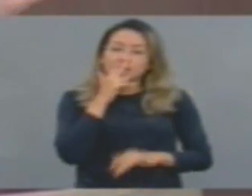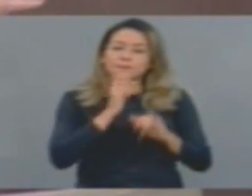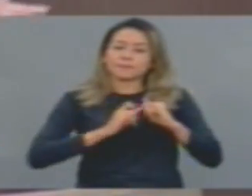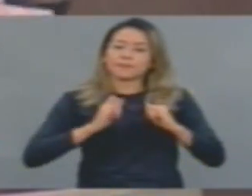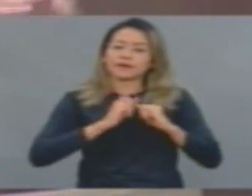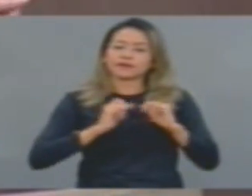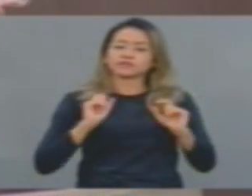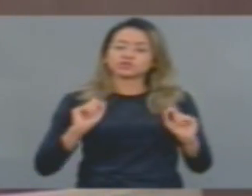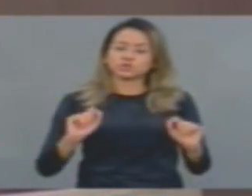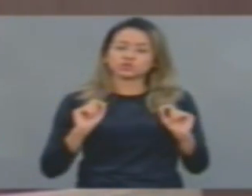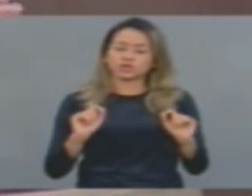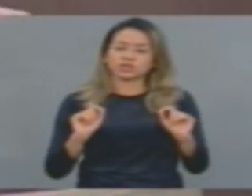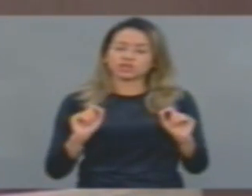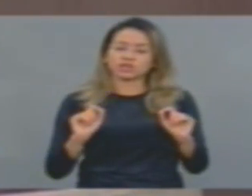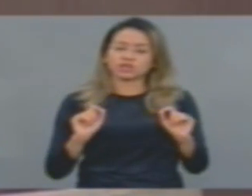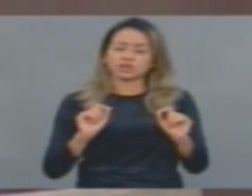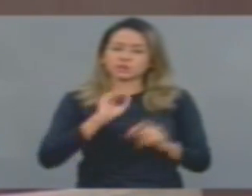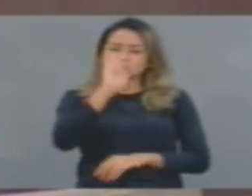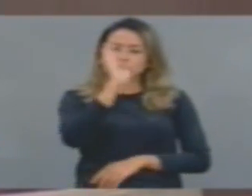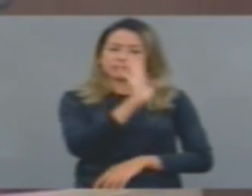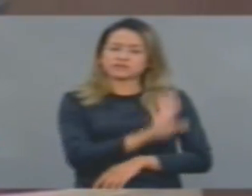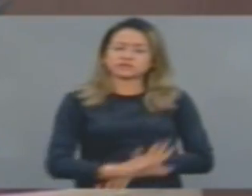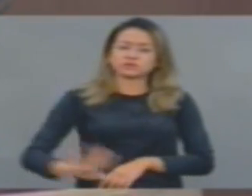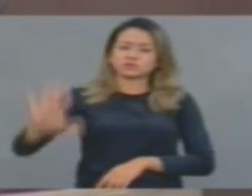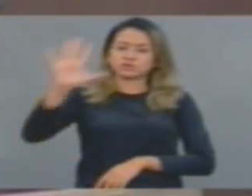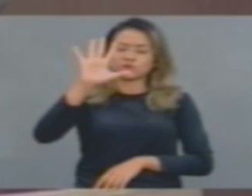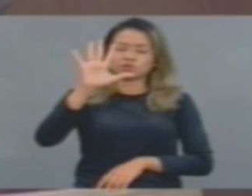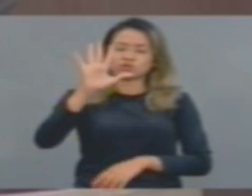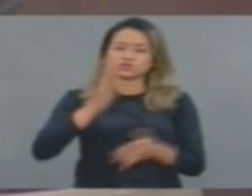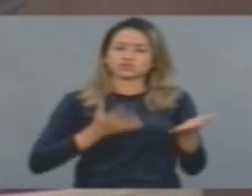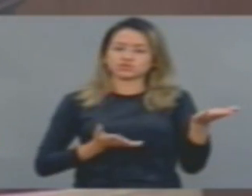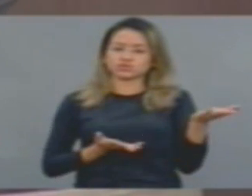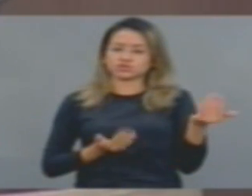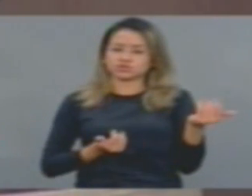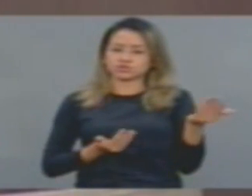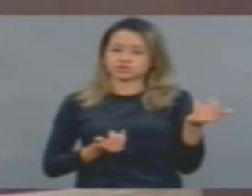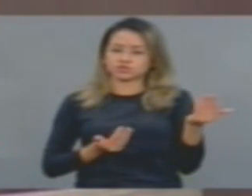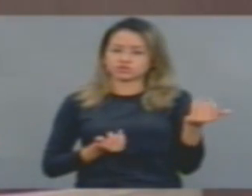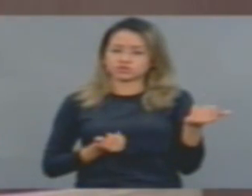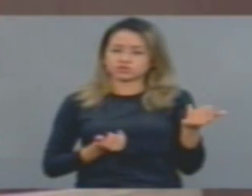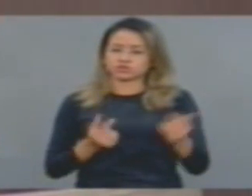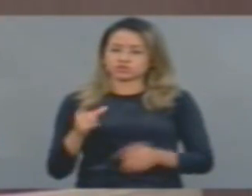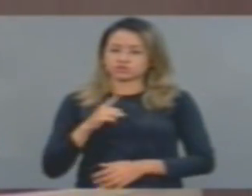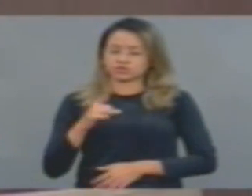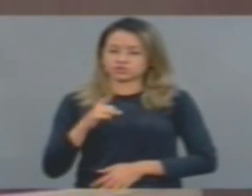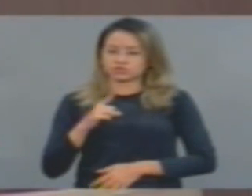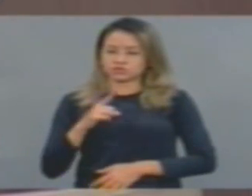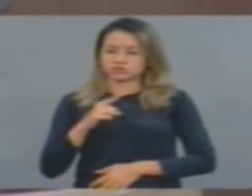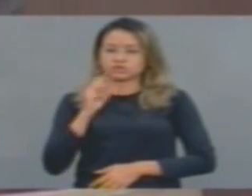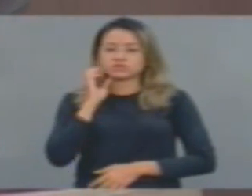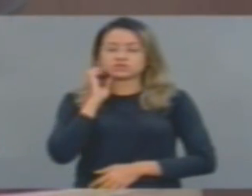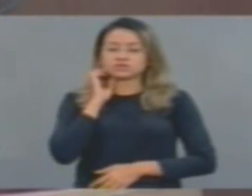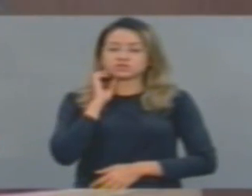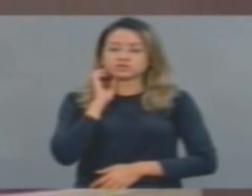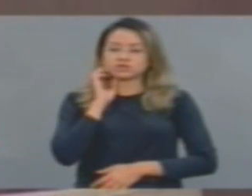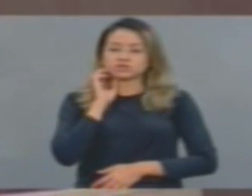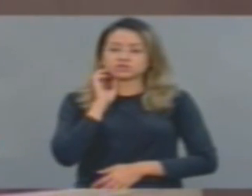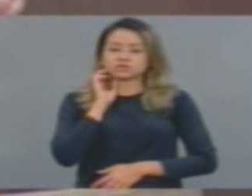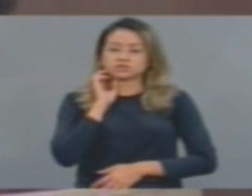ao restante do Brasil, de adolescentes que se envolvem na chamada criminalidade